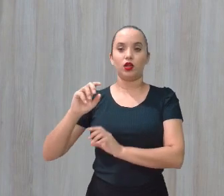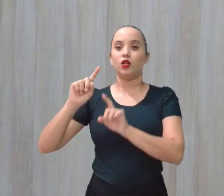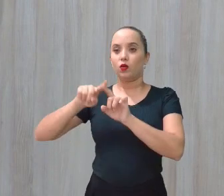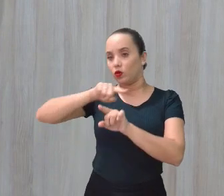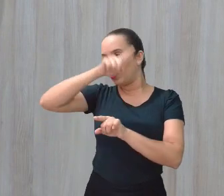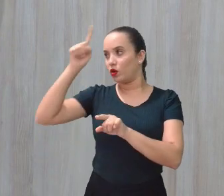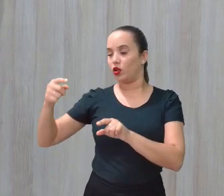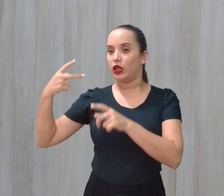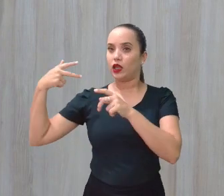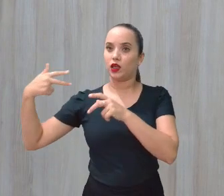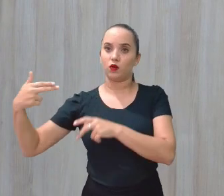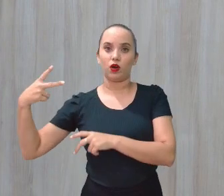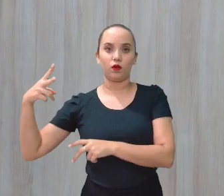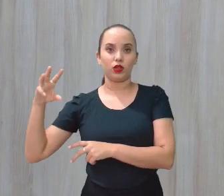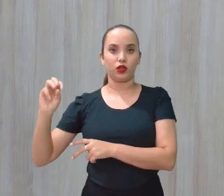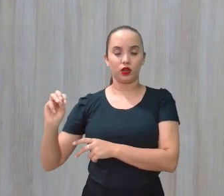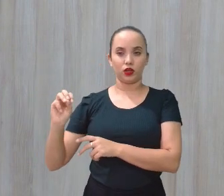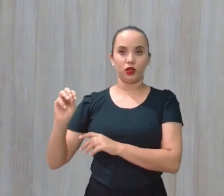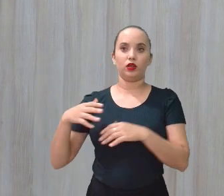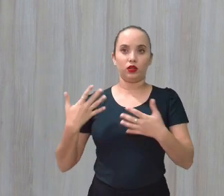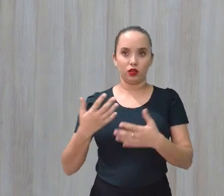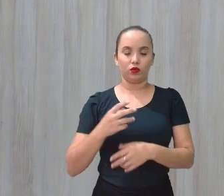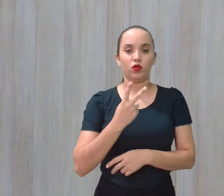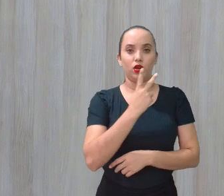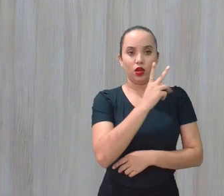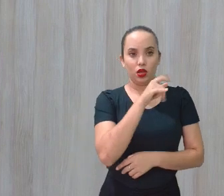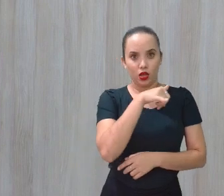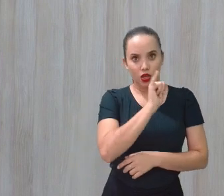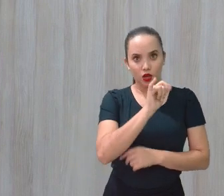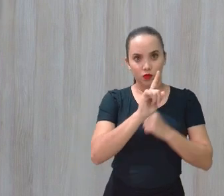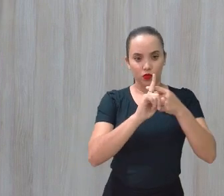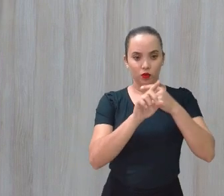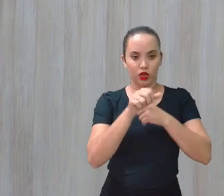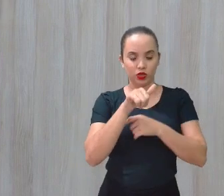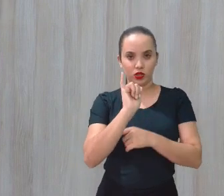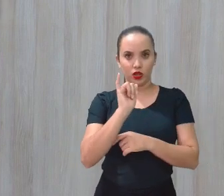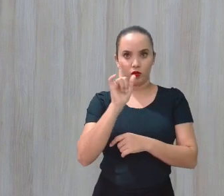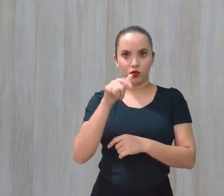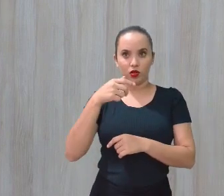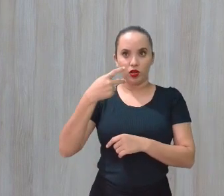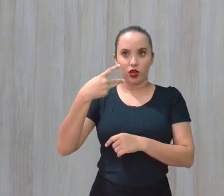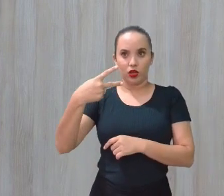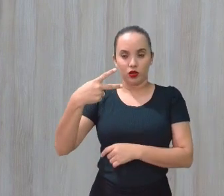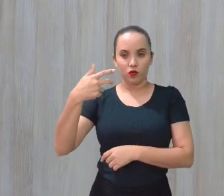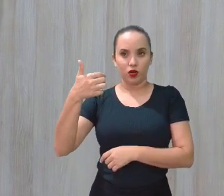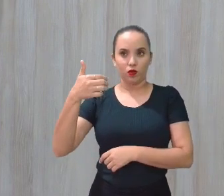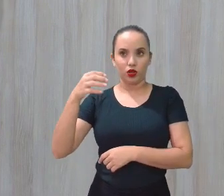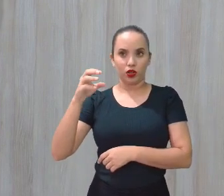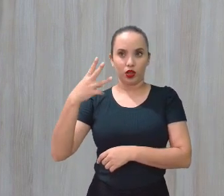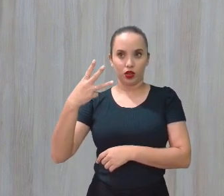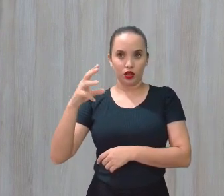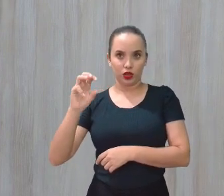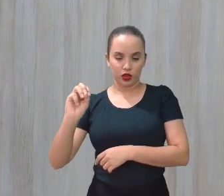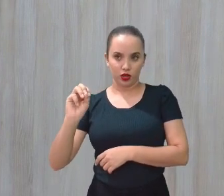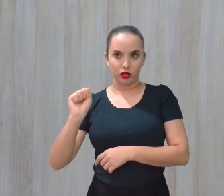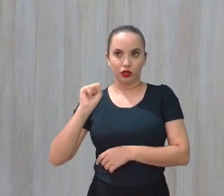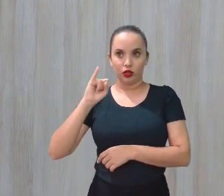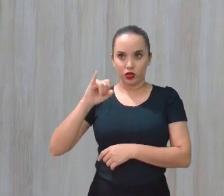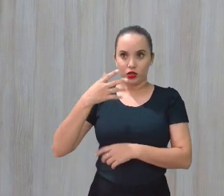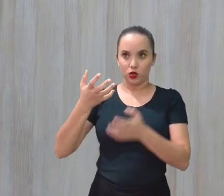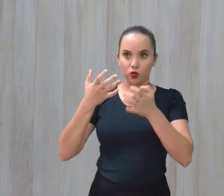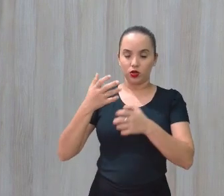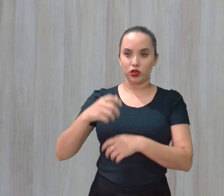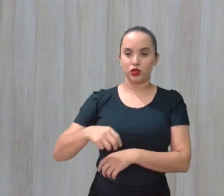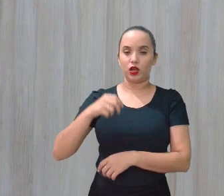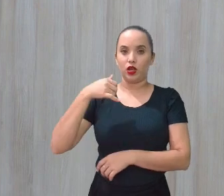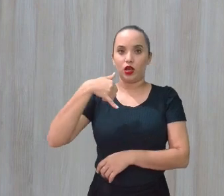a 30, vai ser o y igual a 15. Se eu quisesse fazer daquela forma que a professora Carol falou, ou seja, y mais